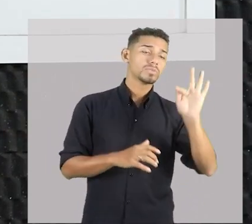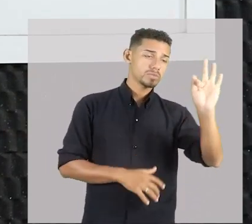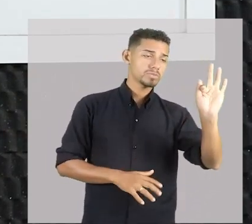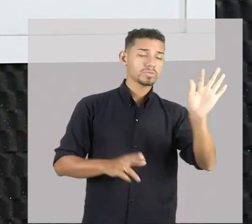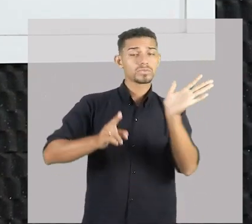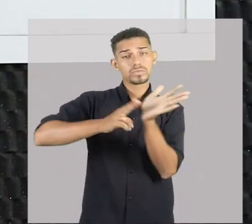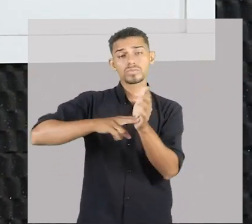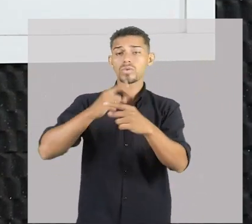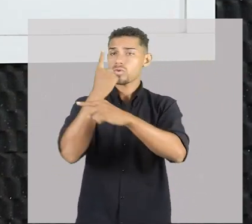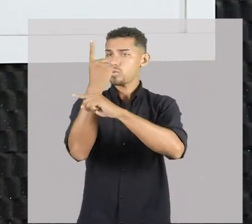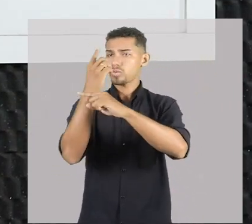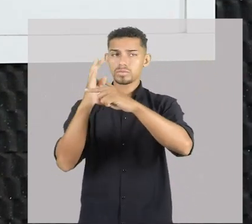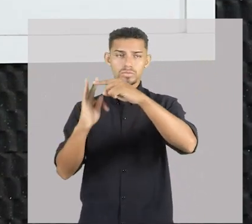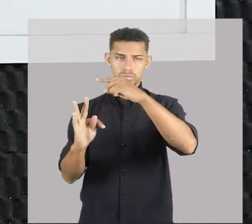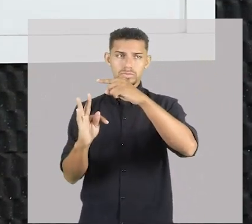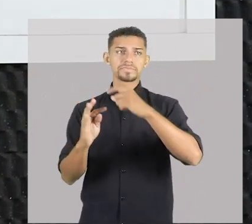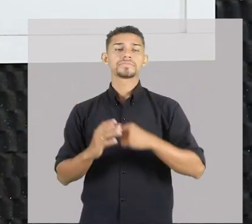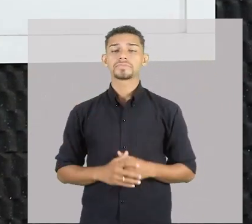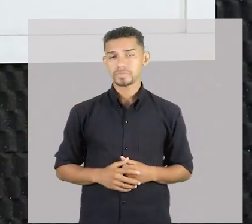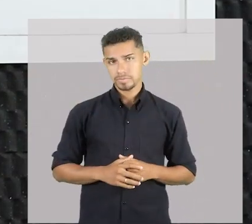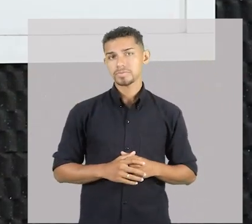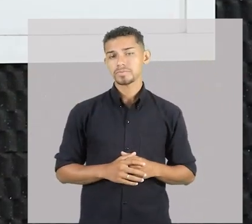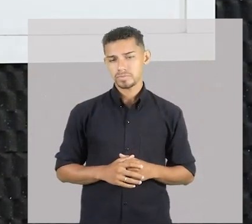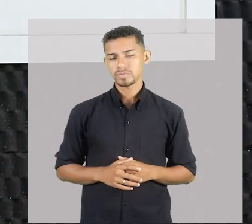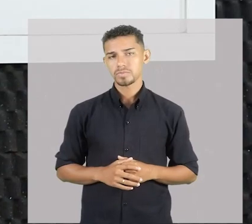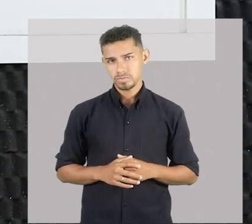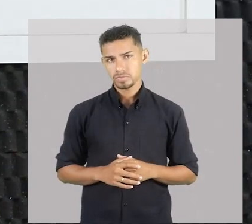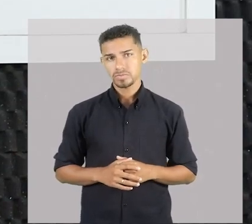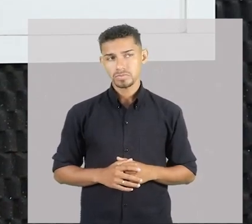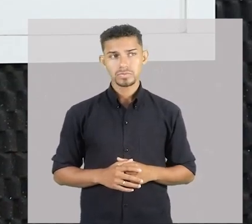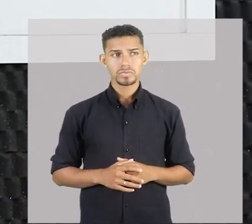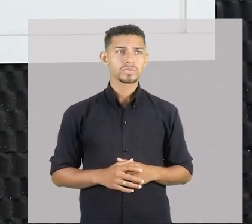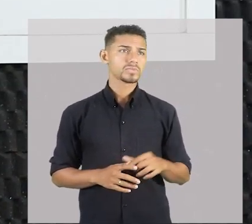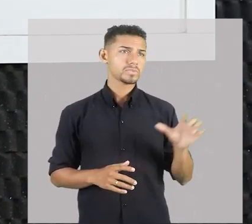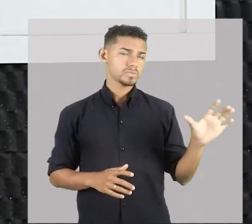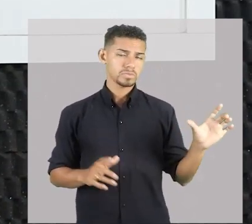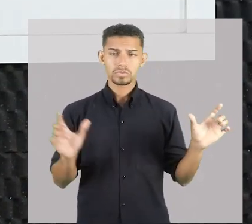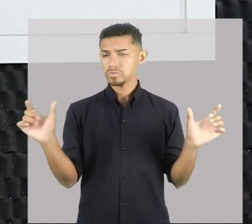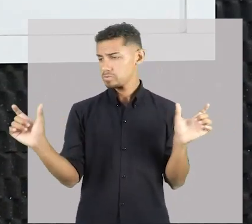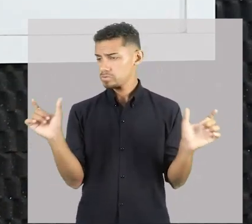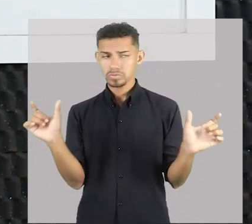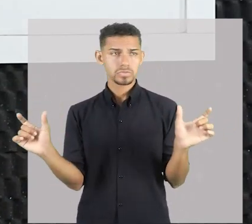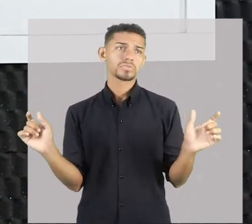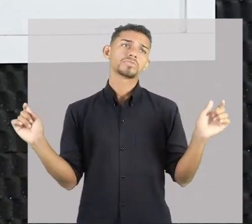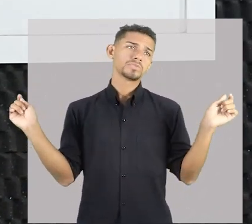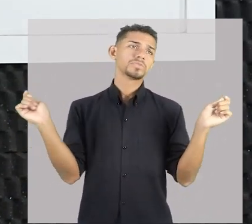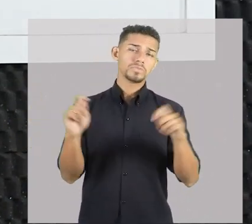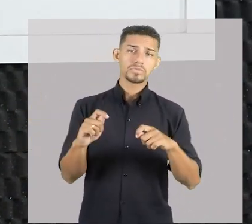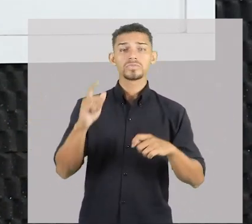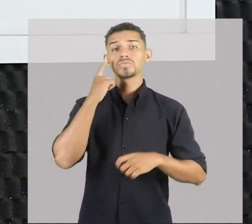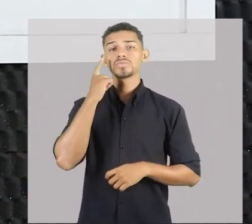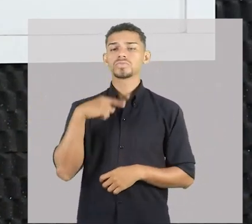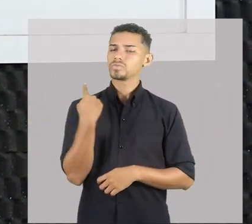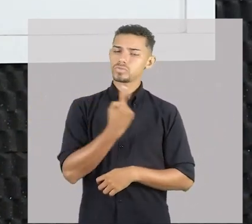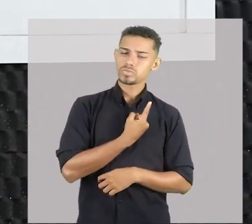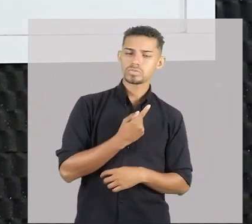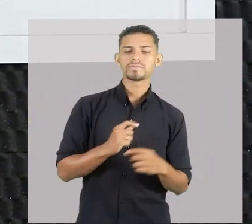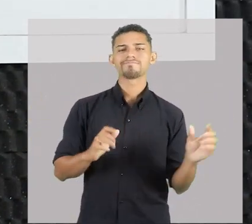1 dividido pelo período. Essas duas relações aqui servem para a gente